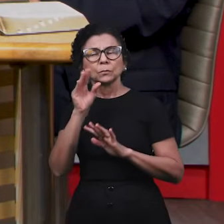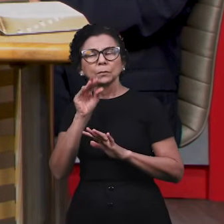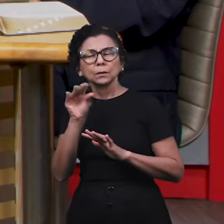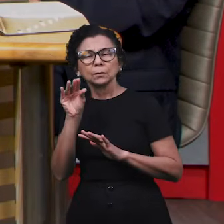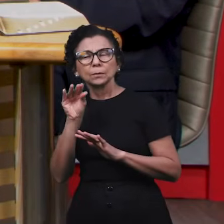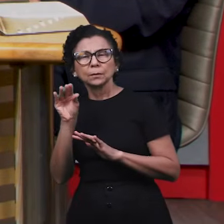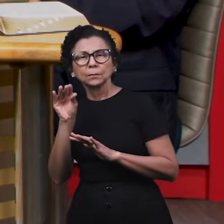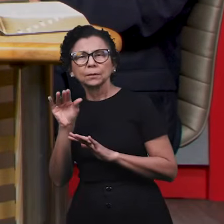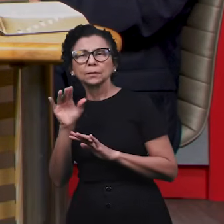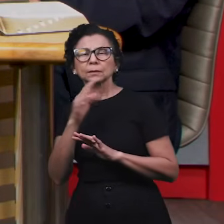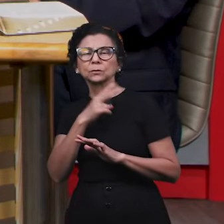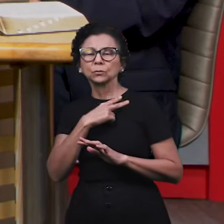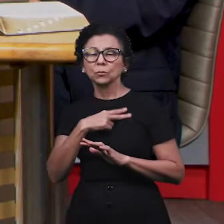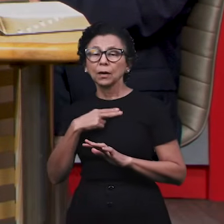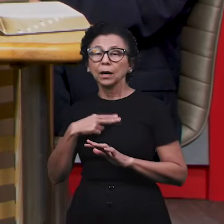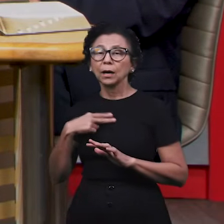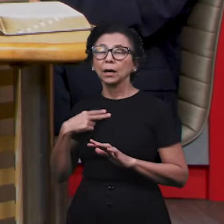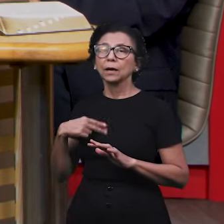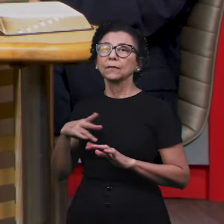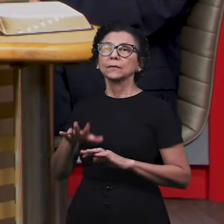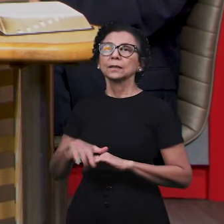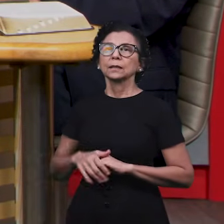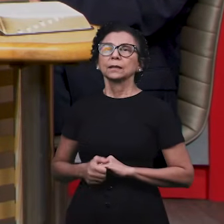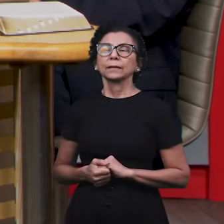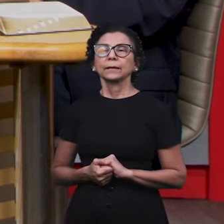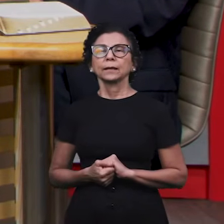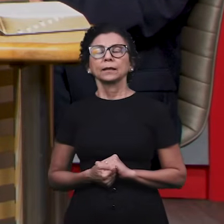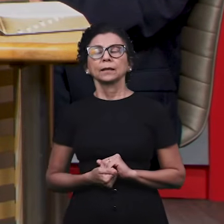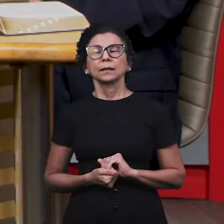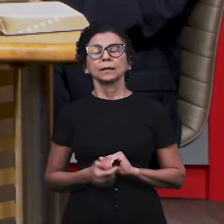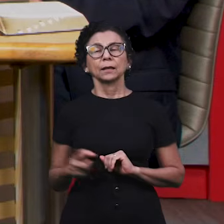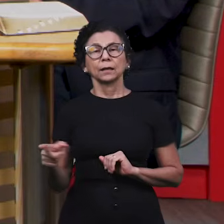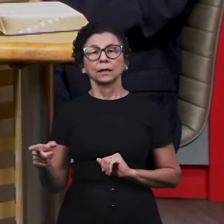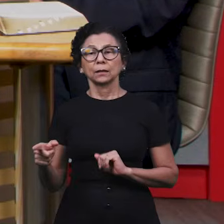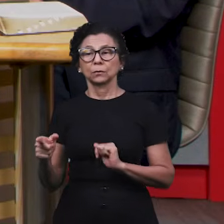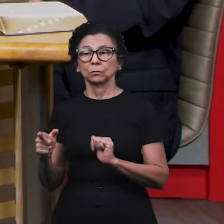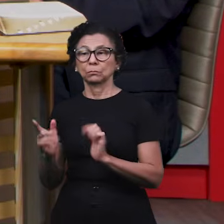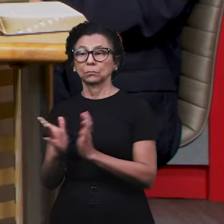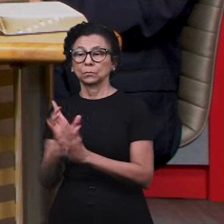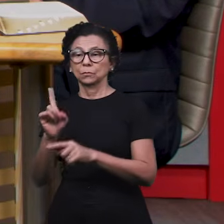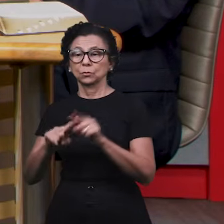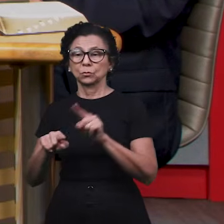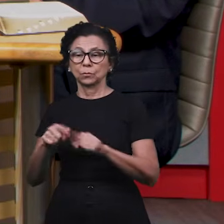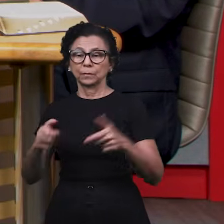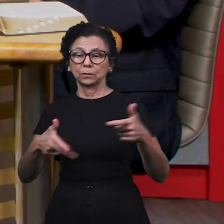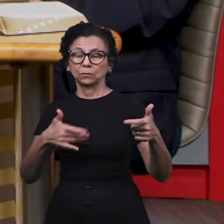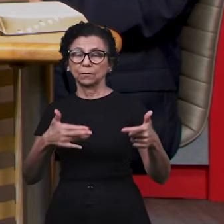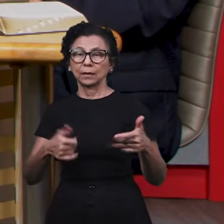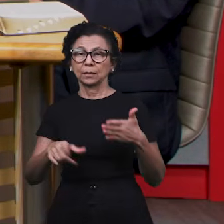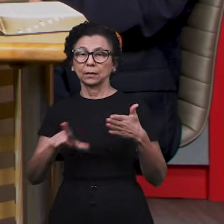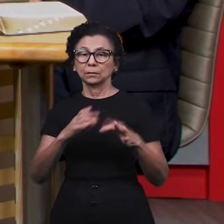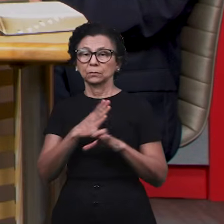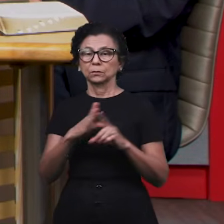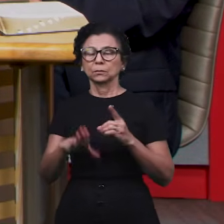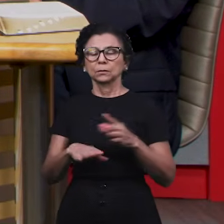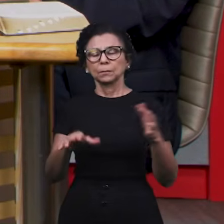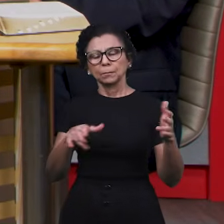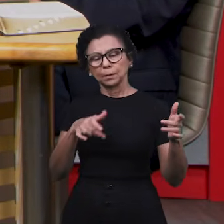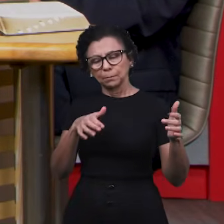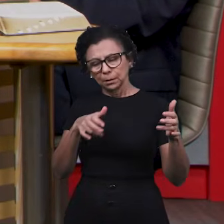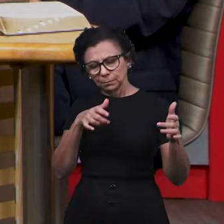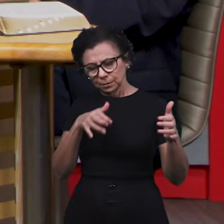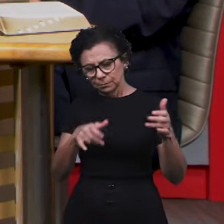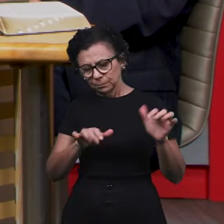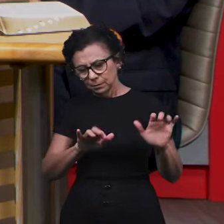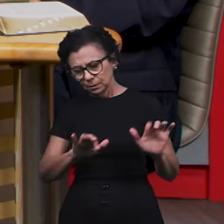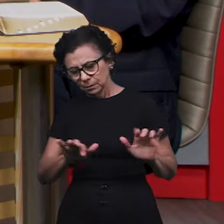gente chegar numa igreja, o instrumento está sendo tocado antes do culto, os irmãos ali já entram e